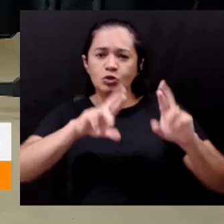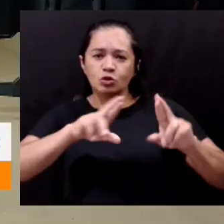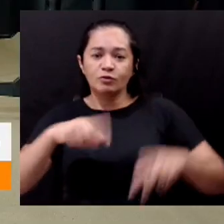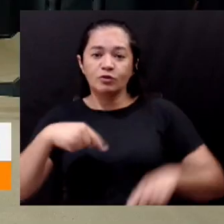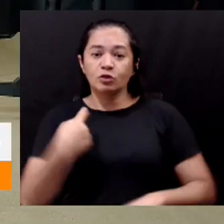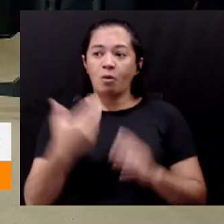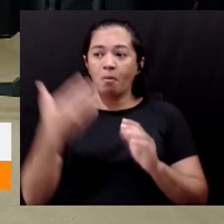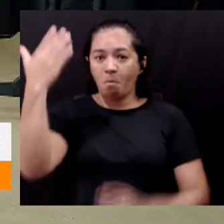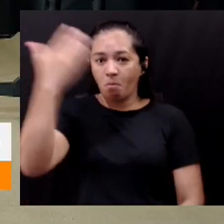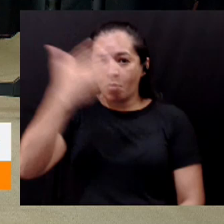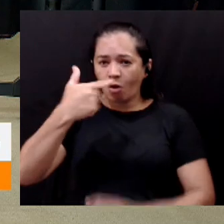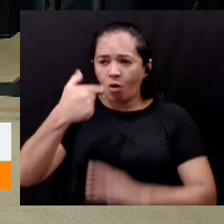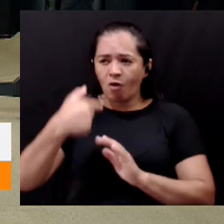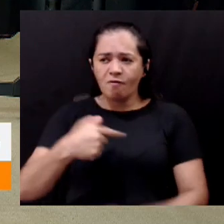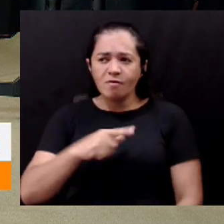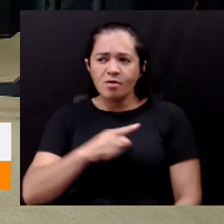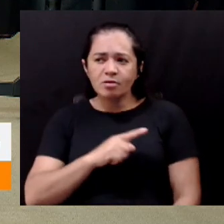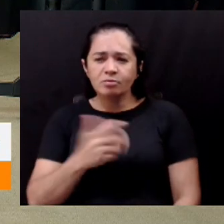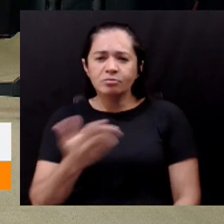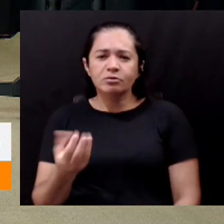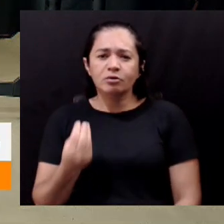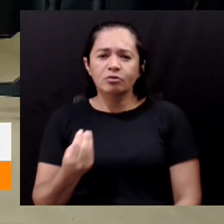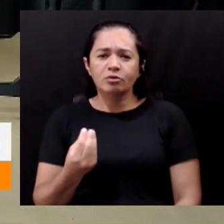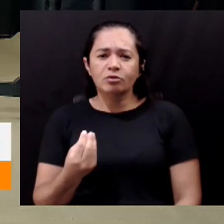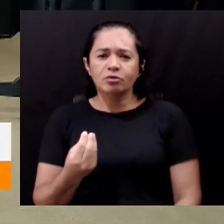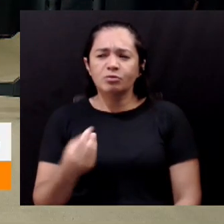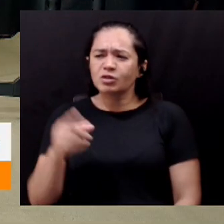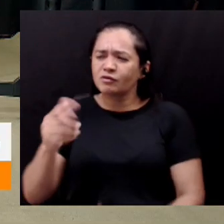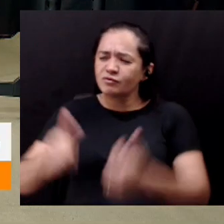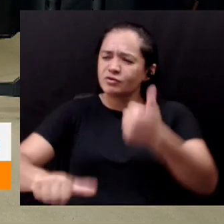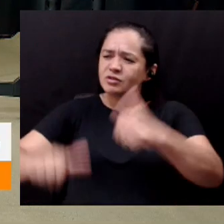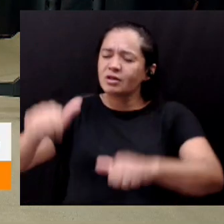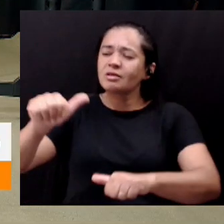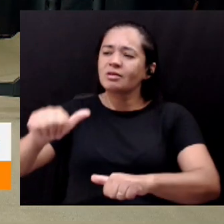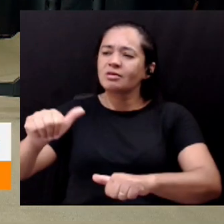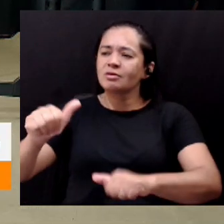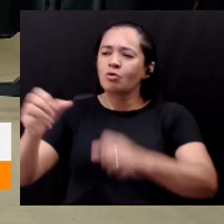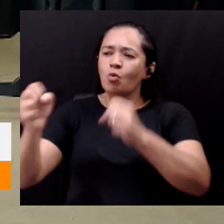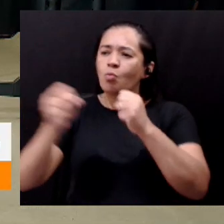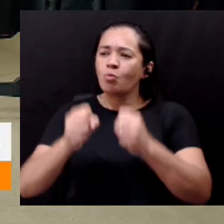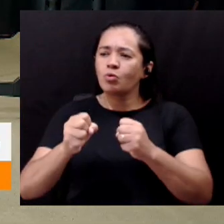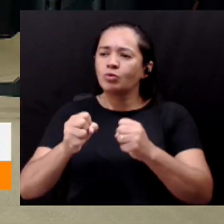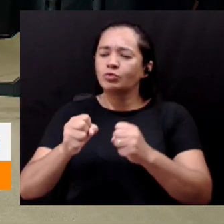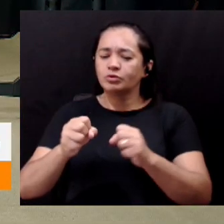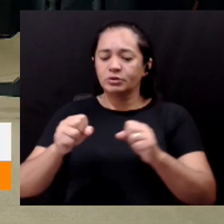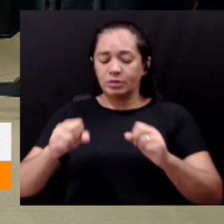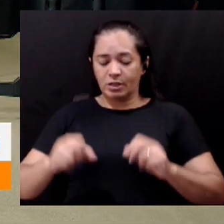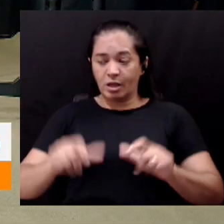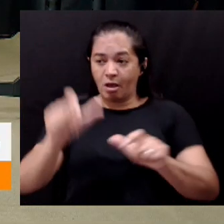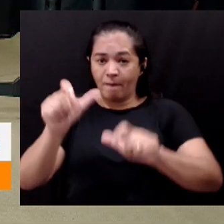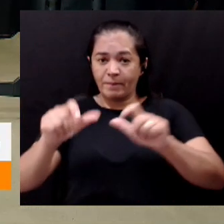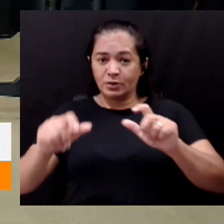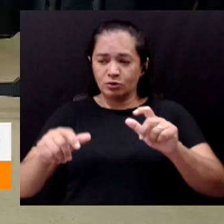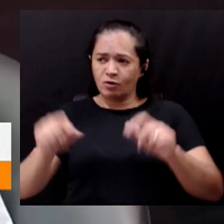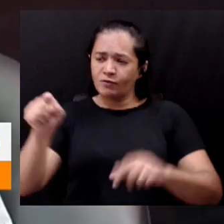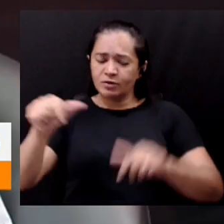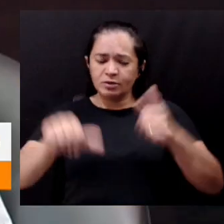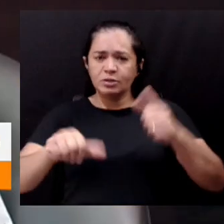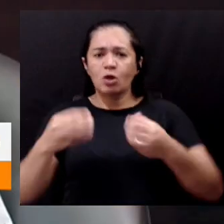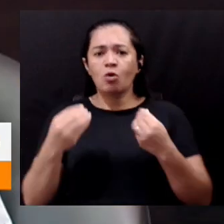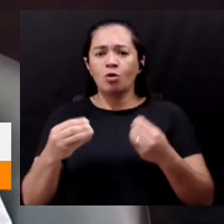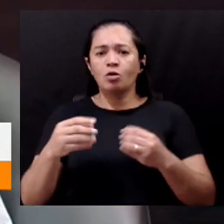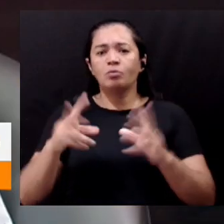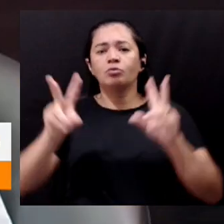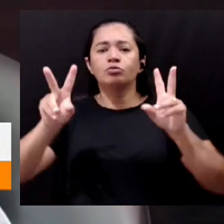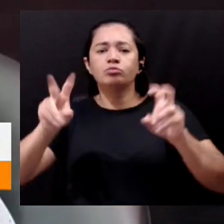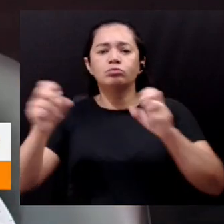que é essa questão aí de poder? Como é que você analisa, o ser humano quando a gente fala do poder? Aham.